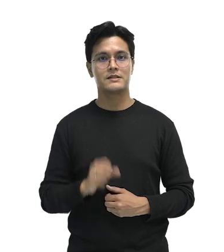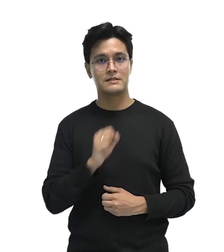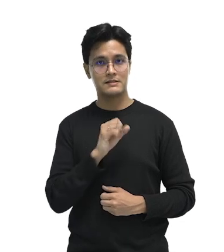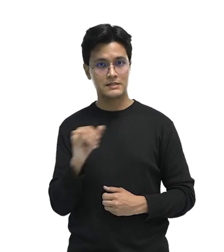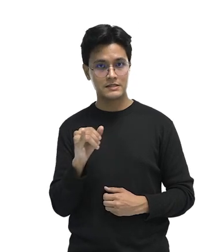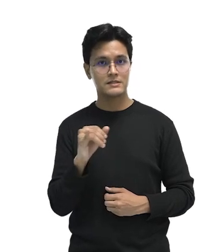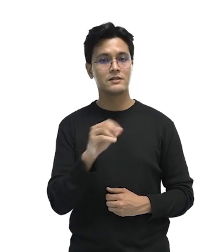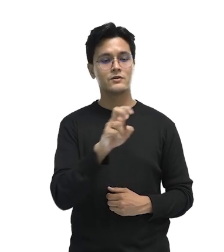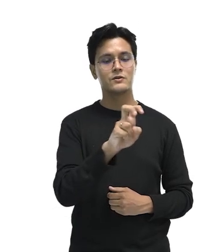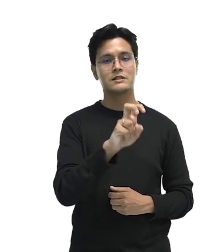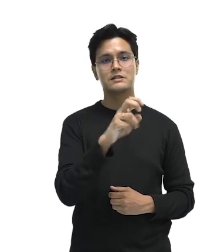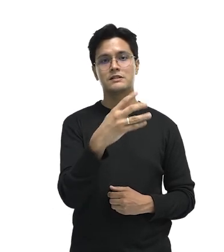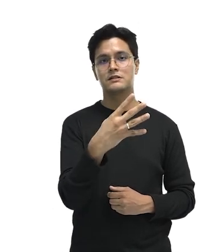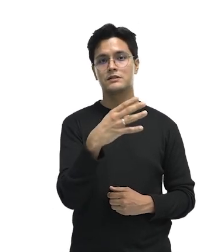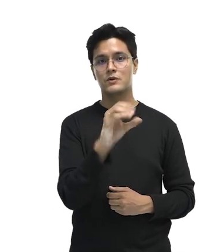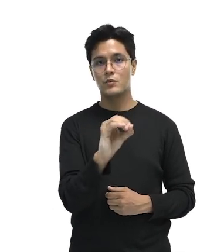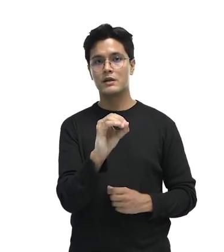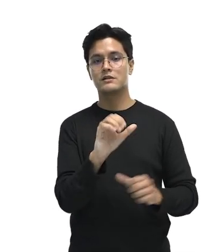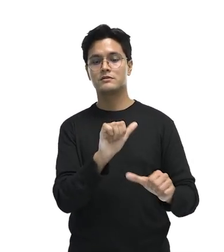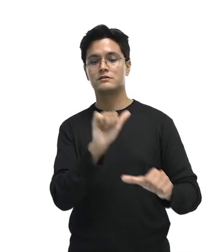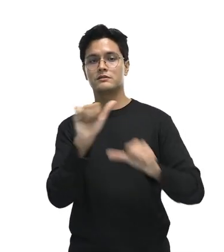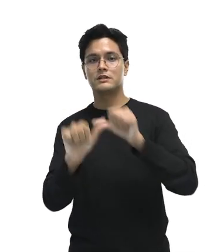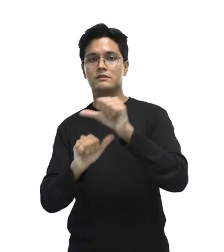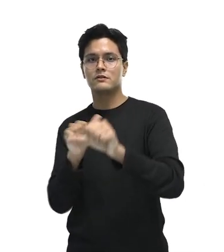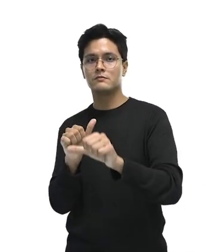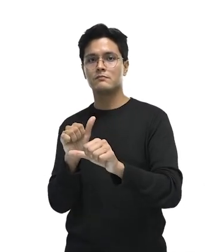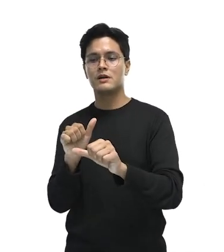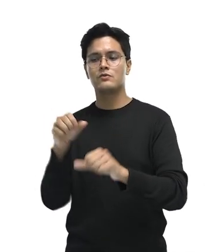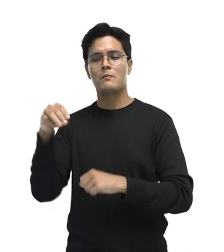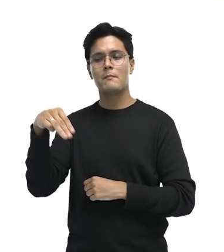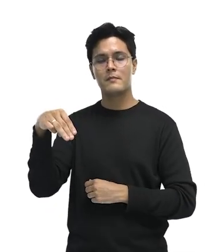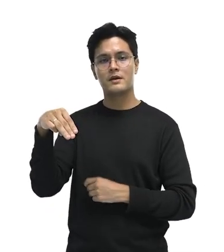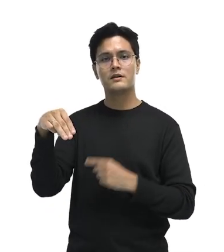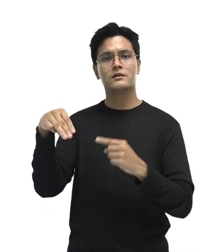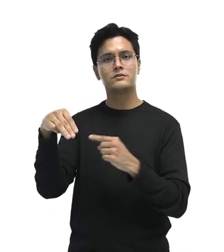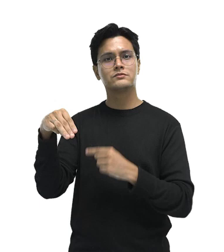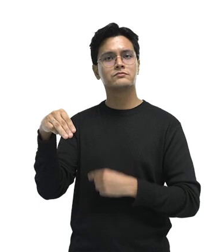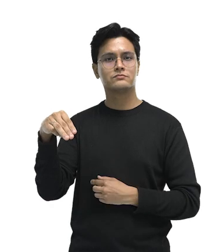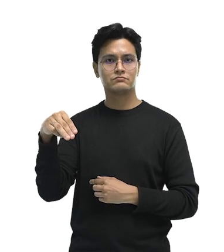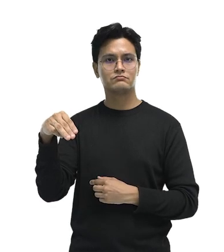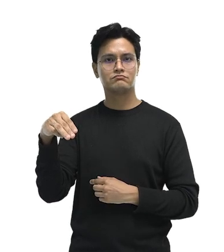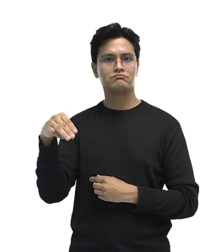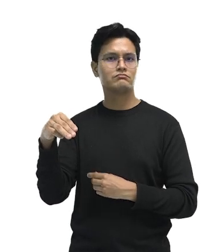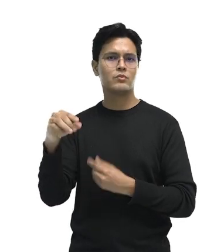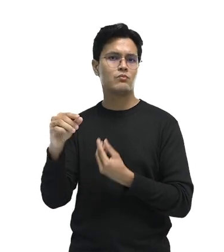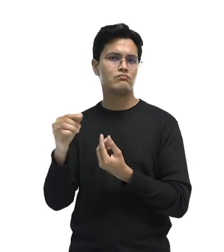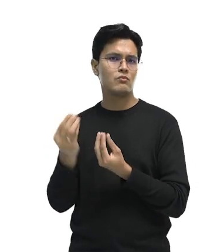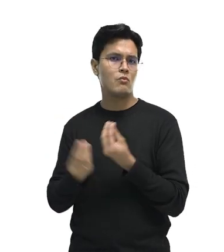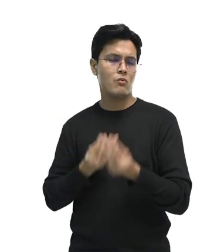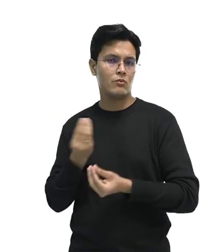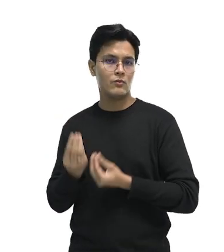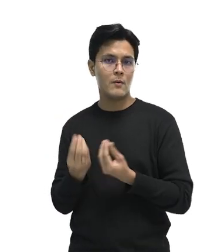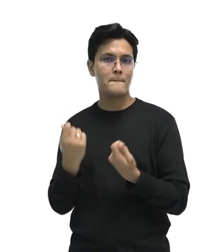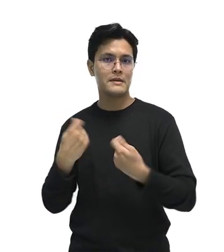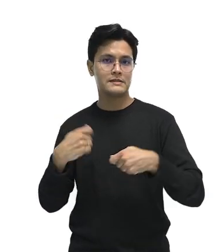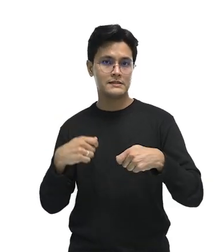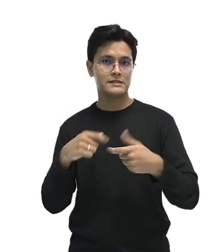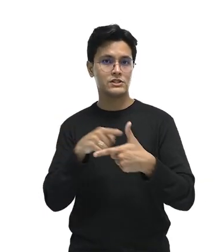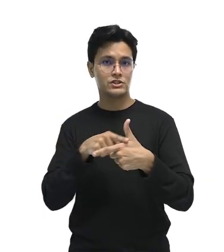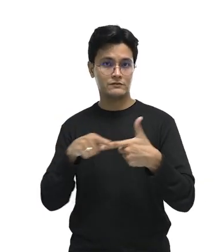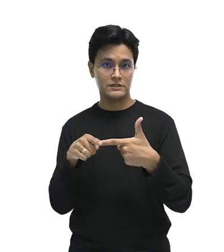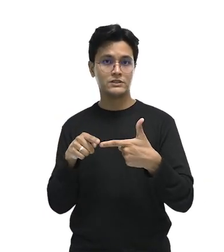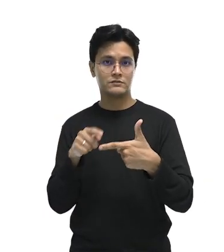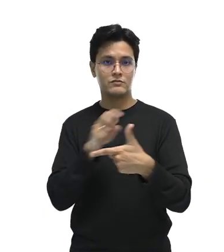transformando 540 centímetros em metro, o que vai acontecer? Eu vou precisar dividir